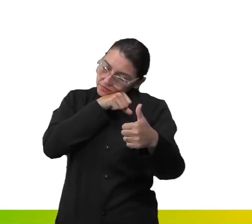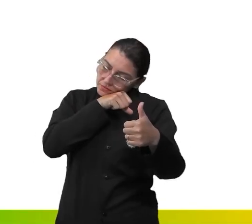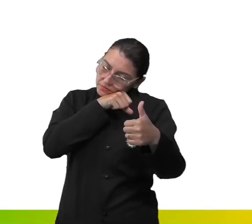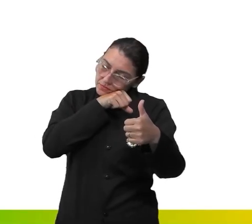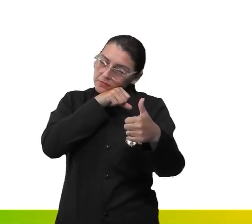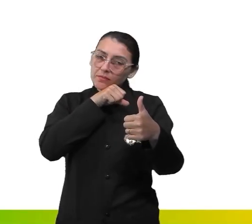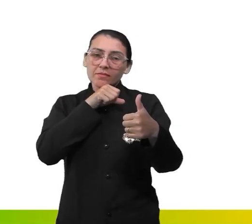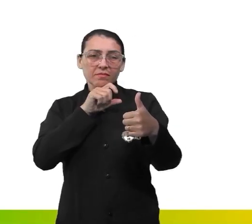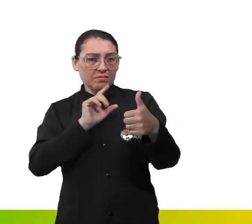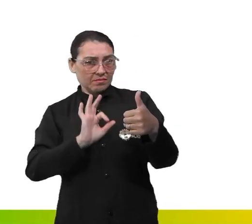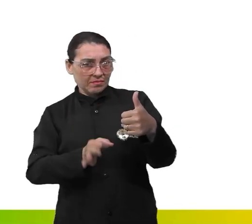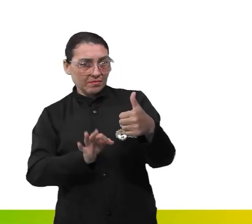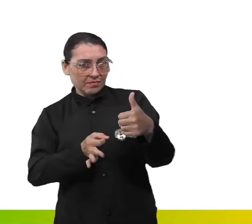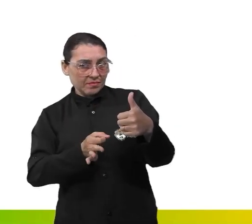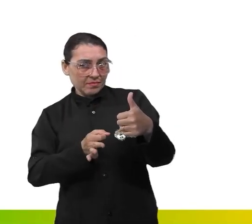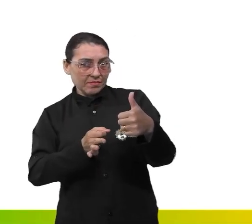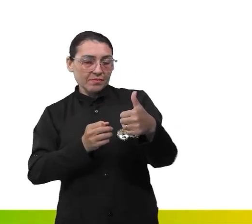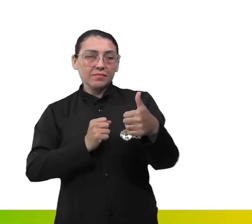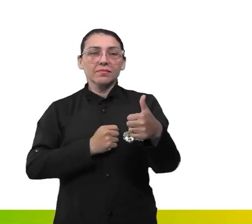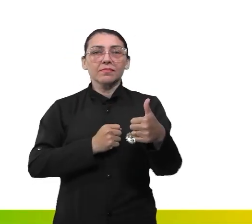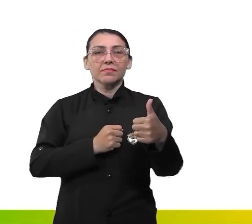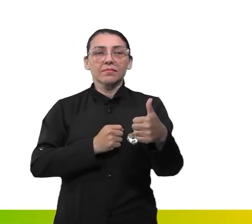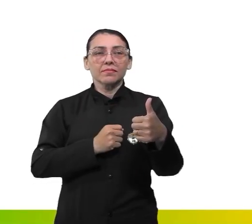nossa alternativa?